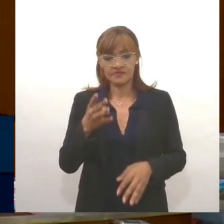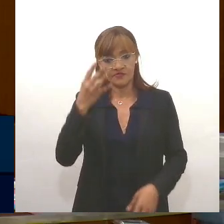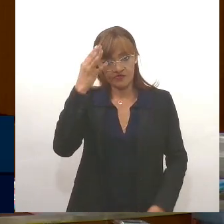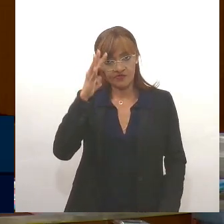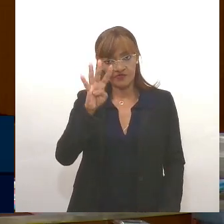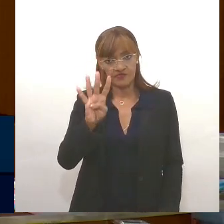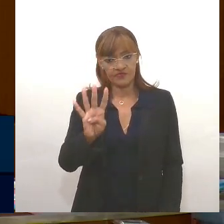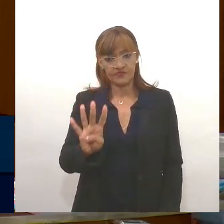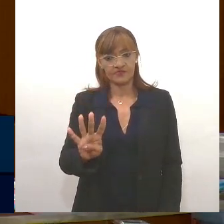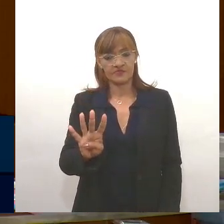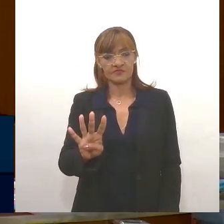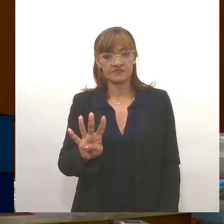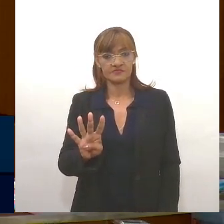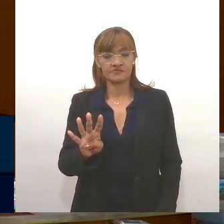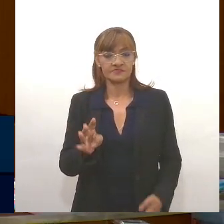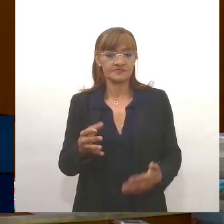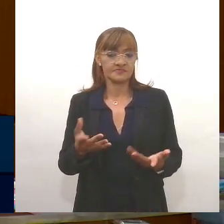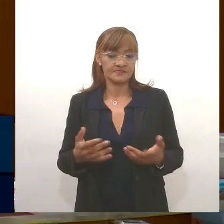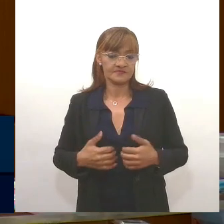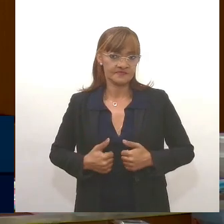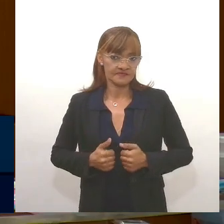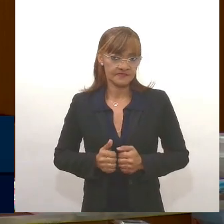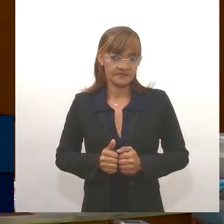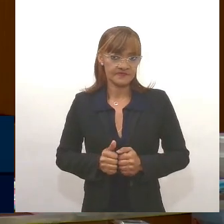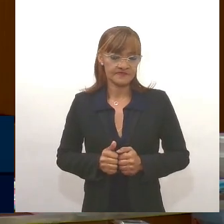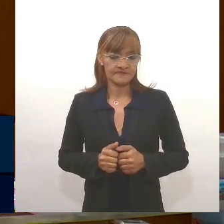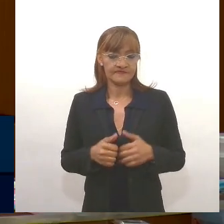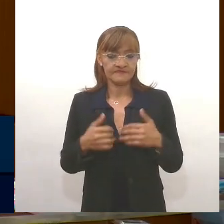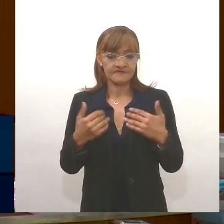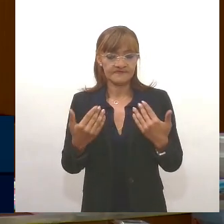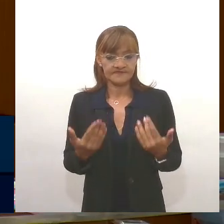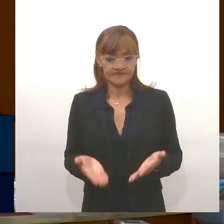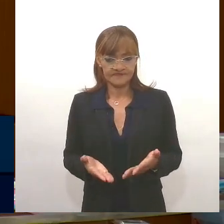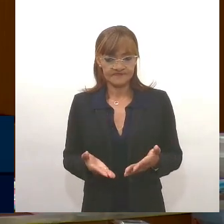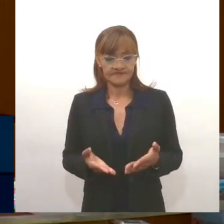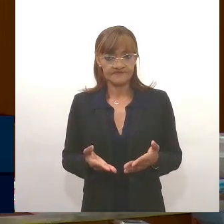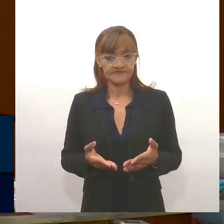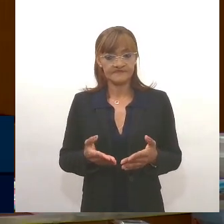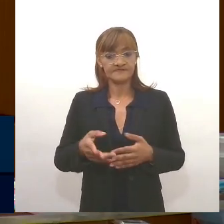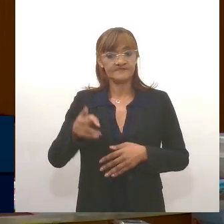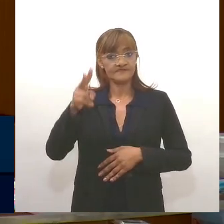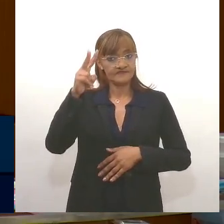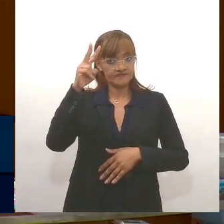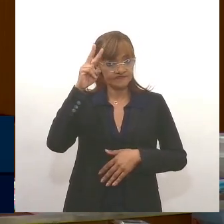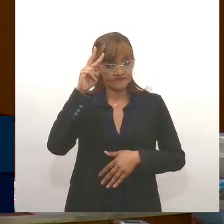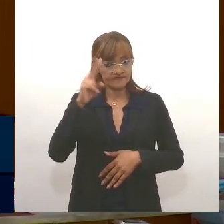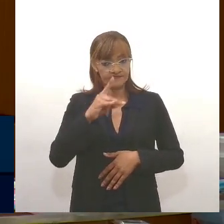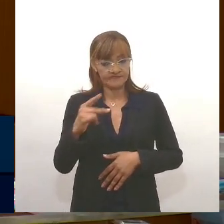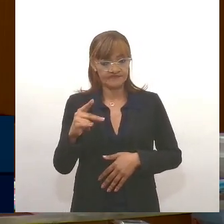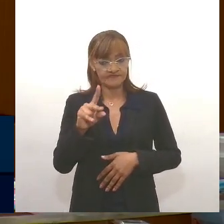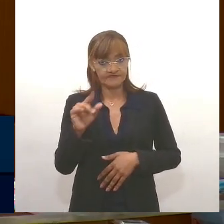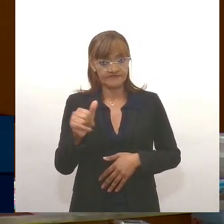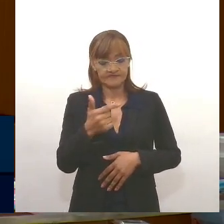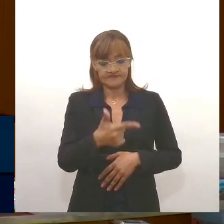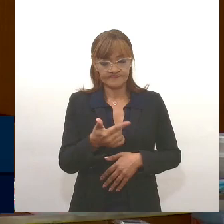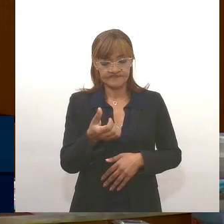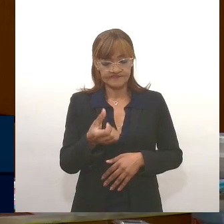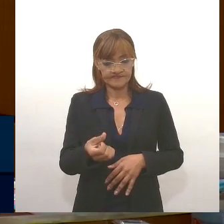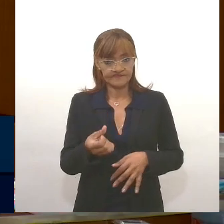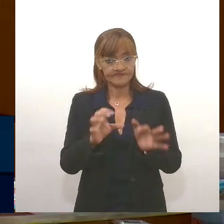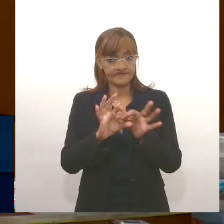né ou seja abriu segunda-feira dia 26 embora foi